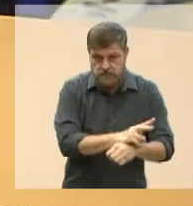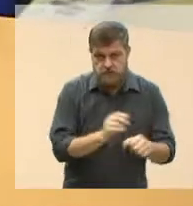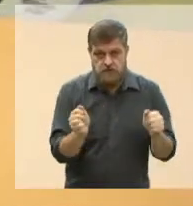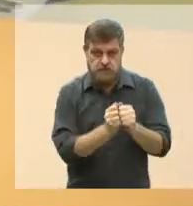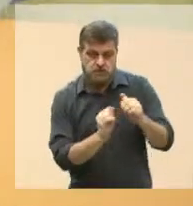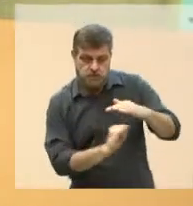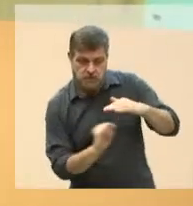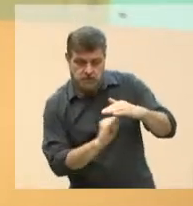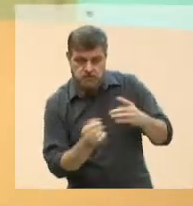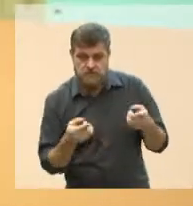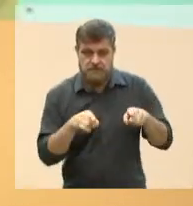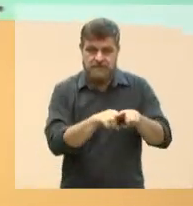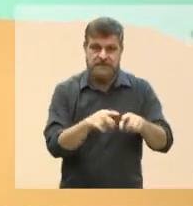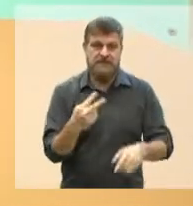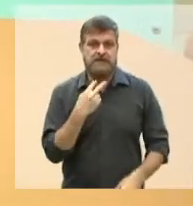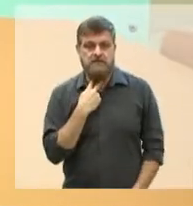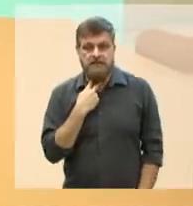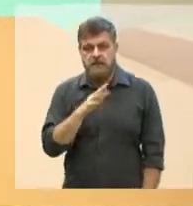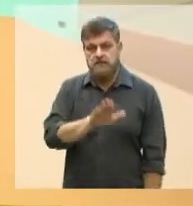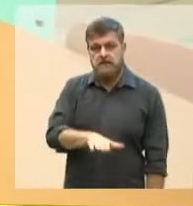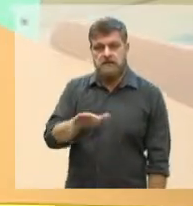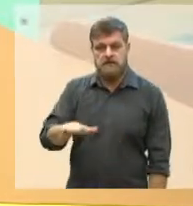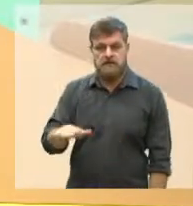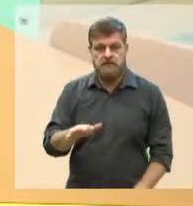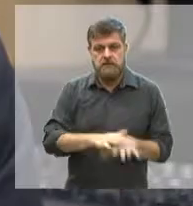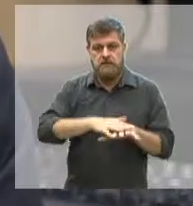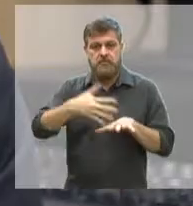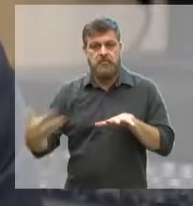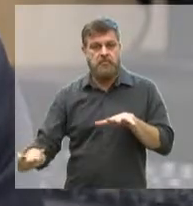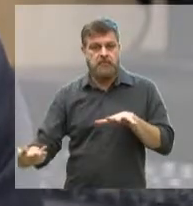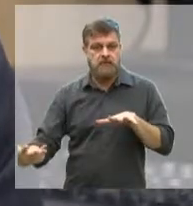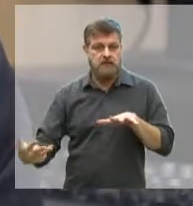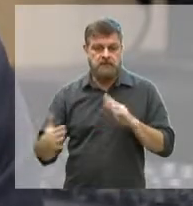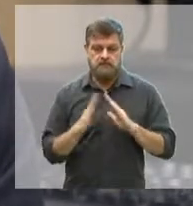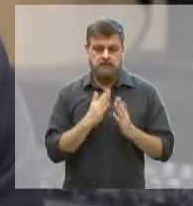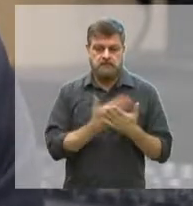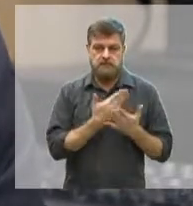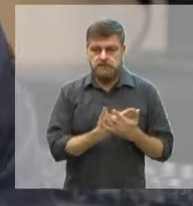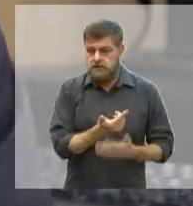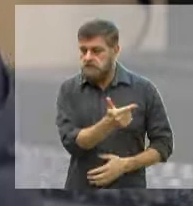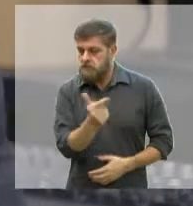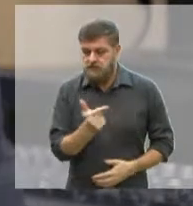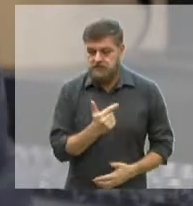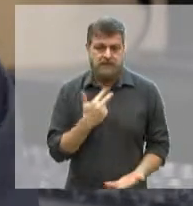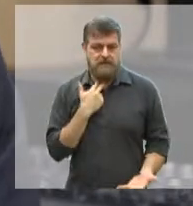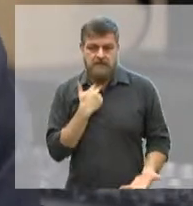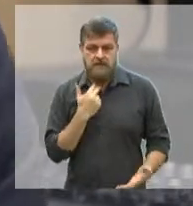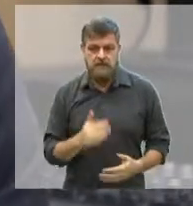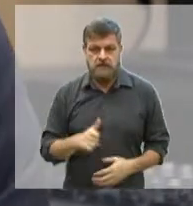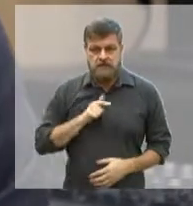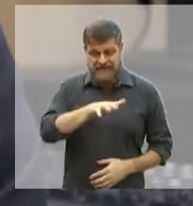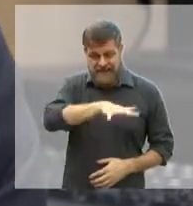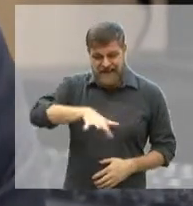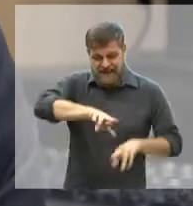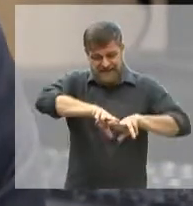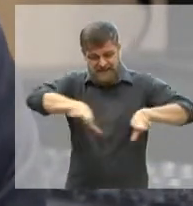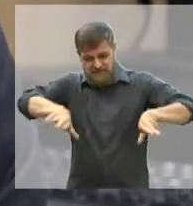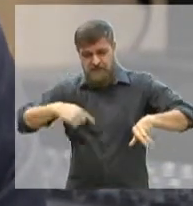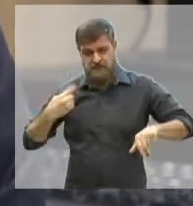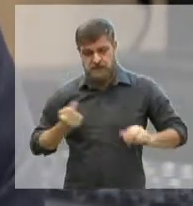entidades, etc. O que não dá é para as crianças ficarem sem vaga. Isso para nós é impensável. Tem outras áreas, né, que a gente